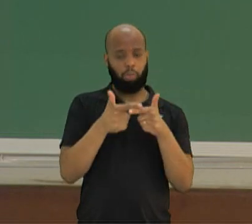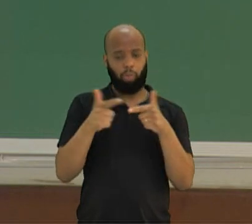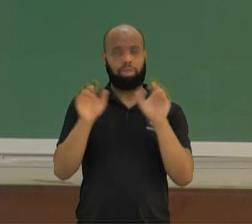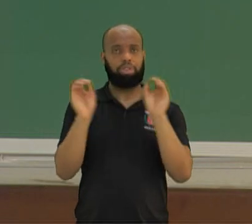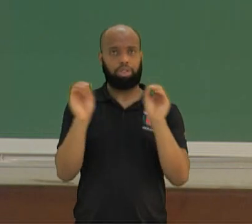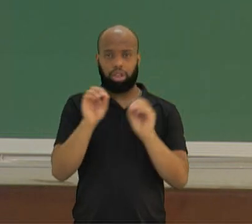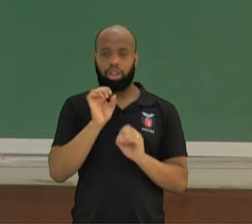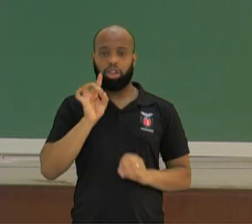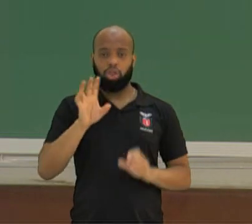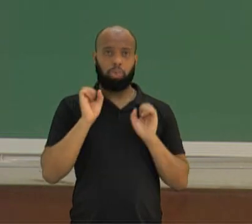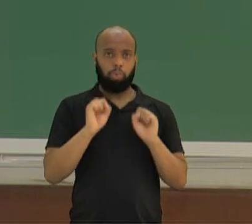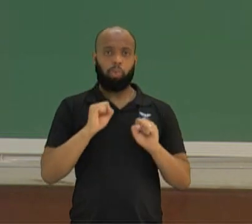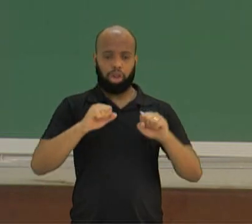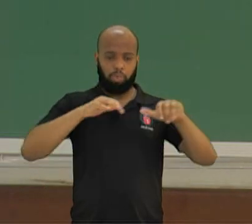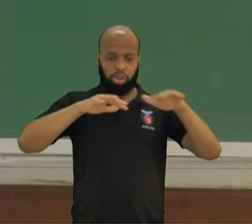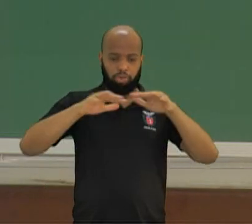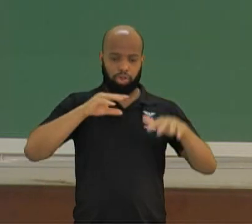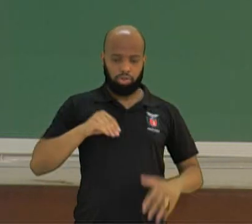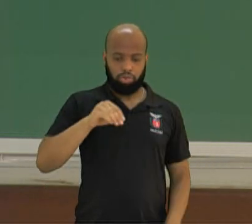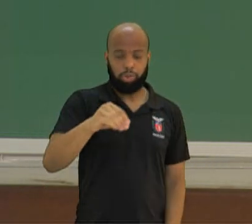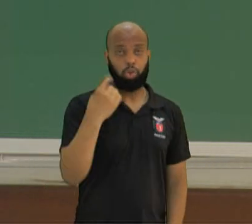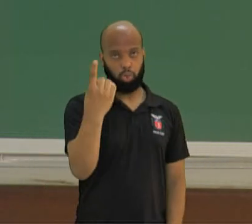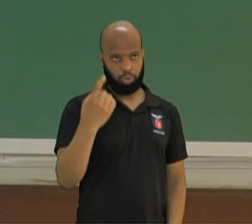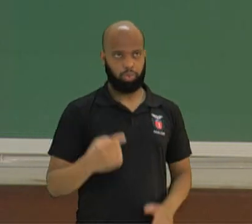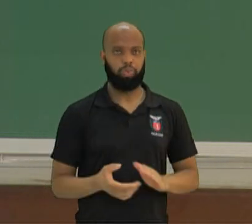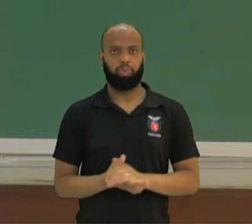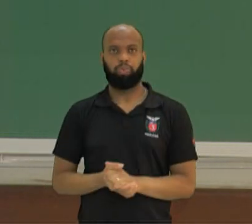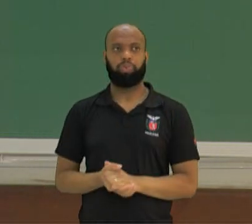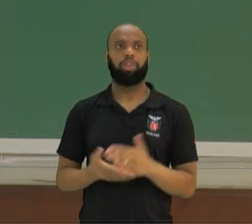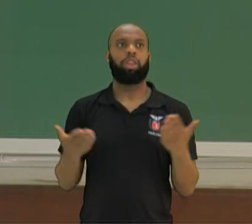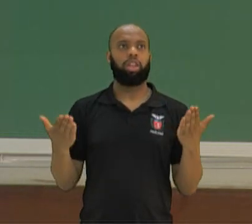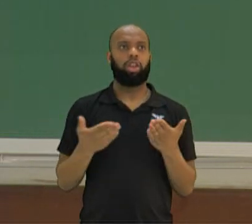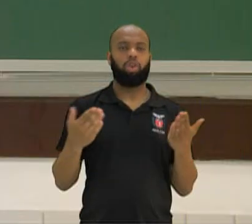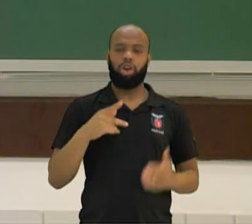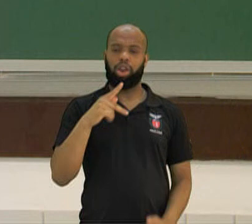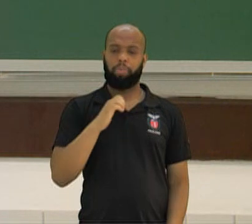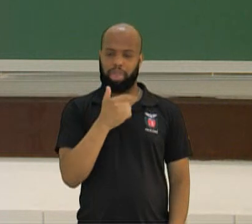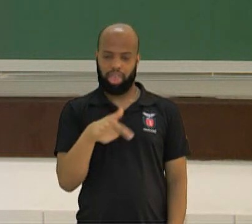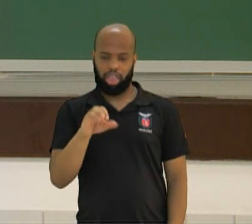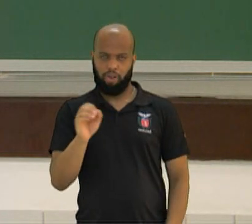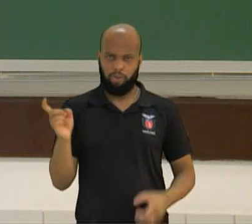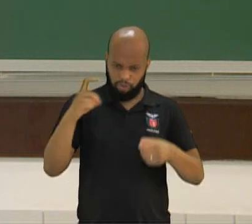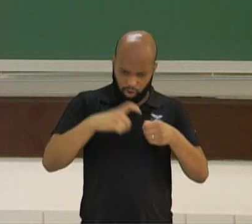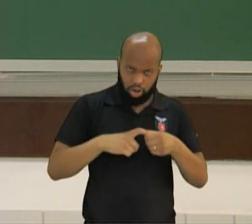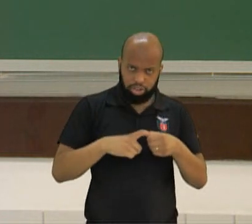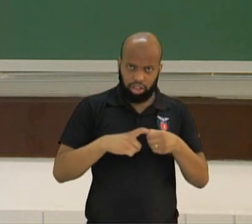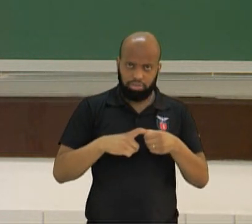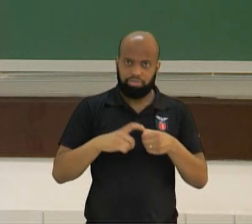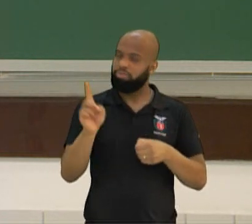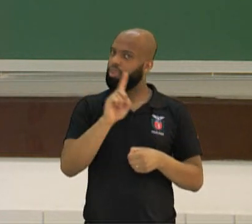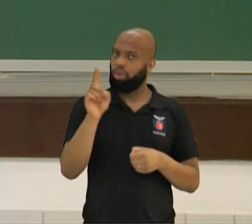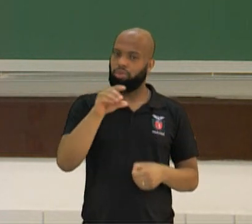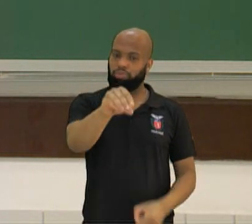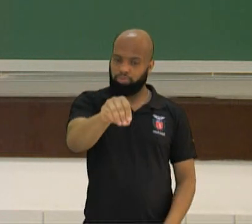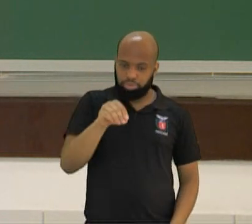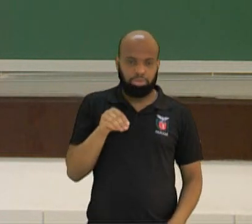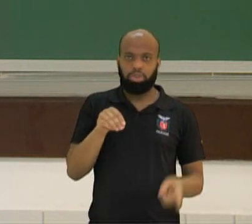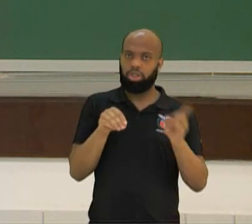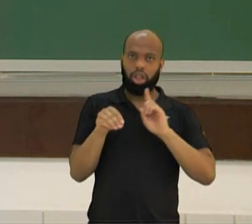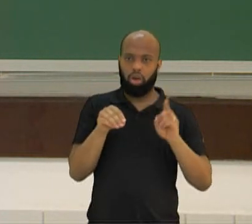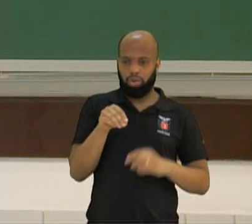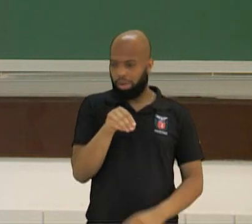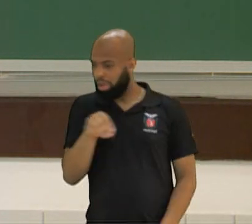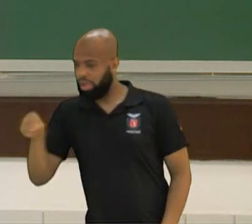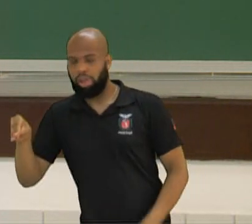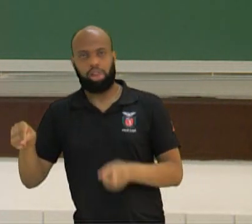apenas movimento andando uma casa para frente. O peão, ele nunca volta para trás. O peão, ele nunca anda pelo